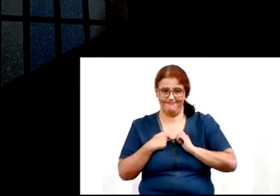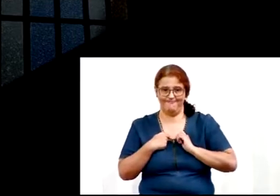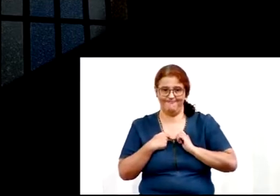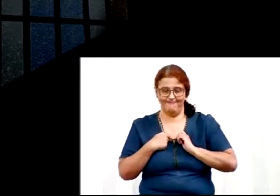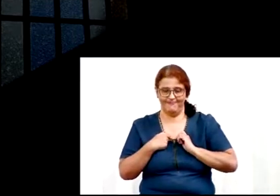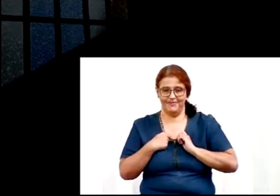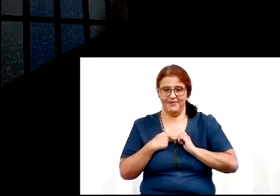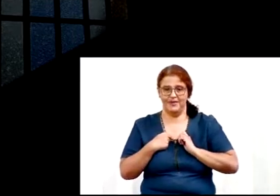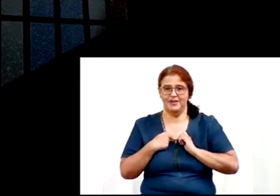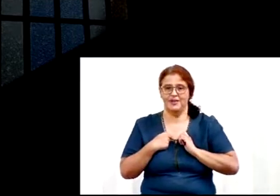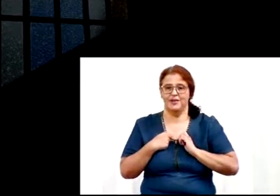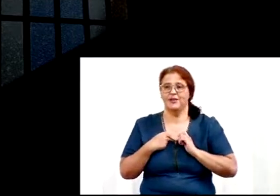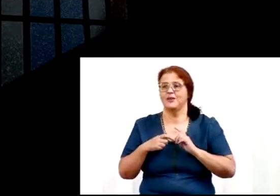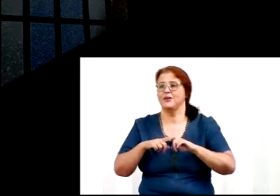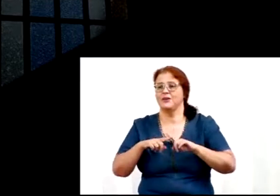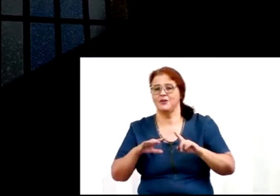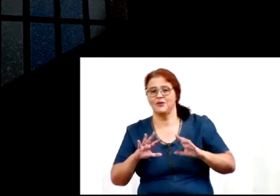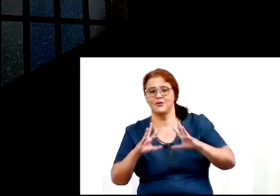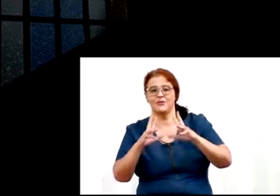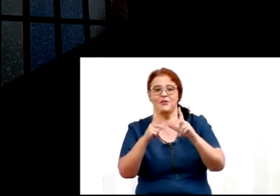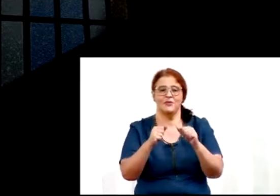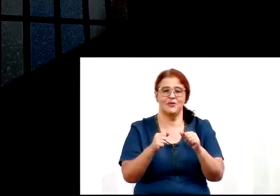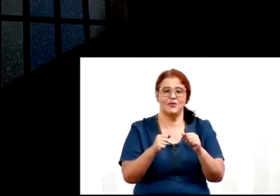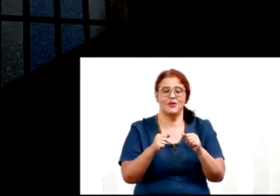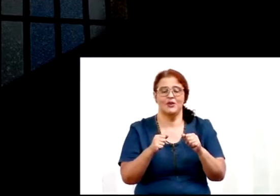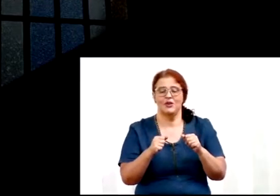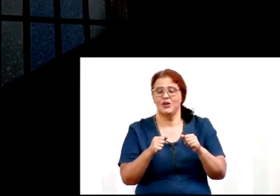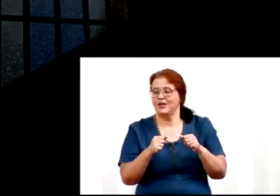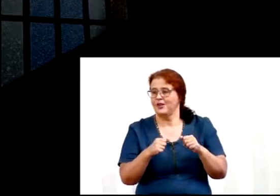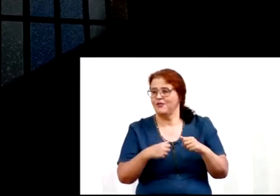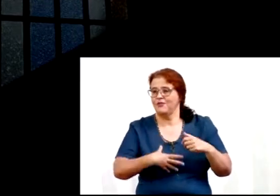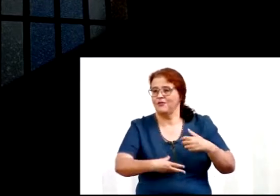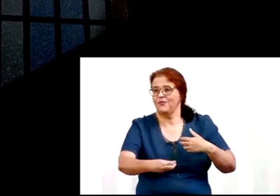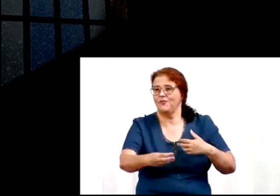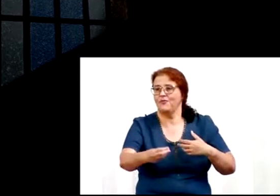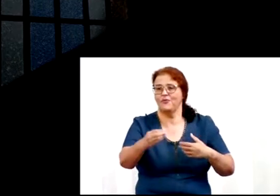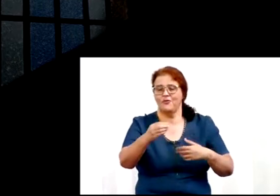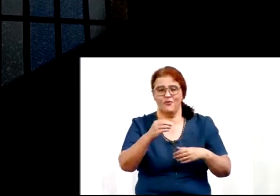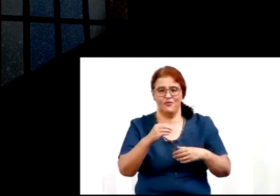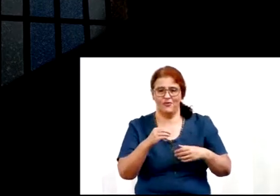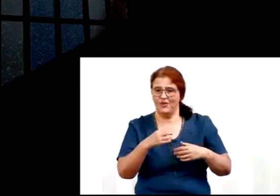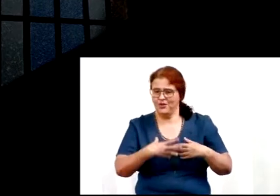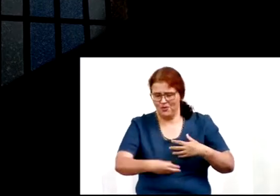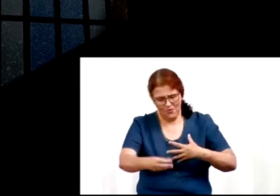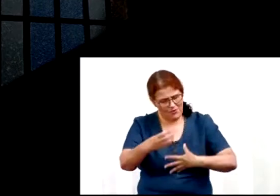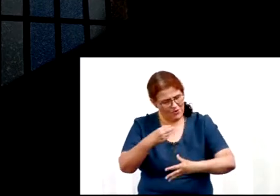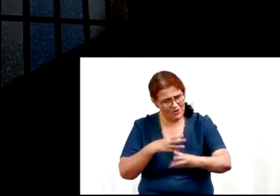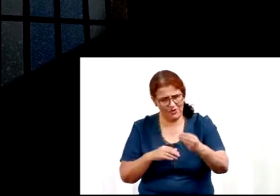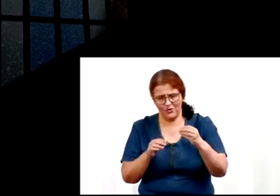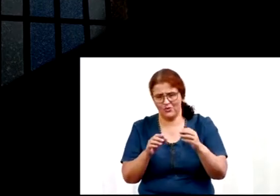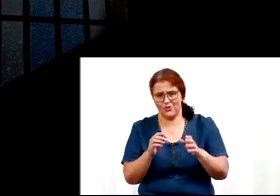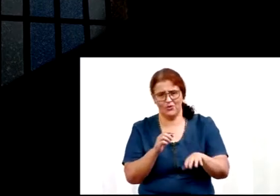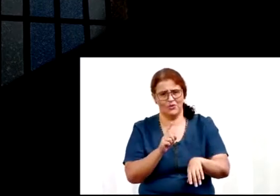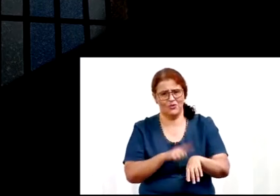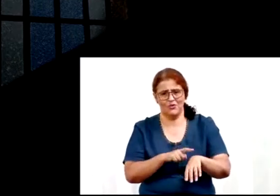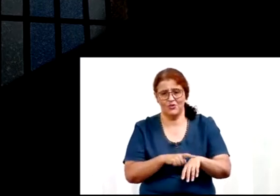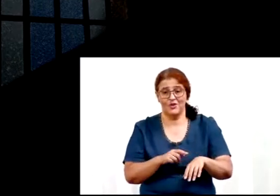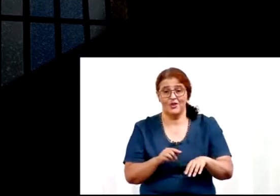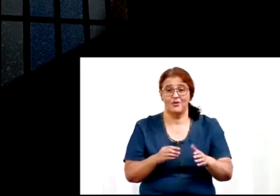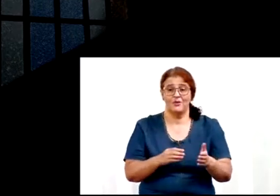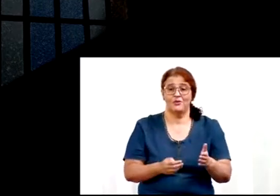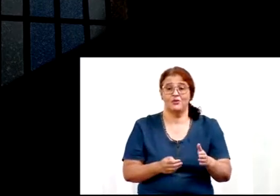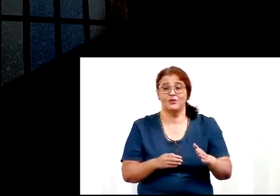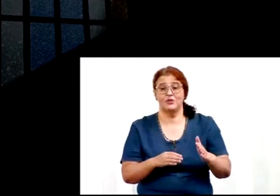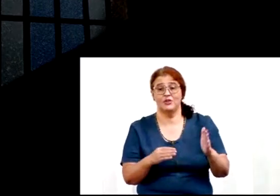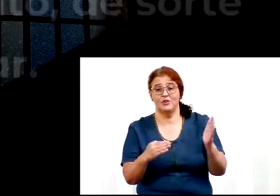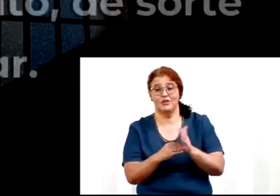sobre quem os fins dos séculos têm chegado. Aquele, pois, que pensa estar em pé,